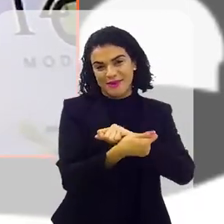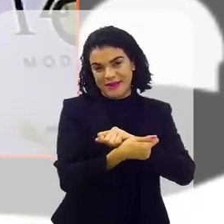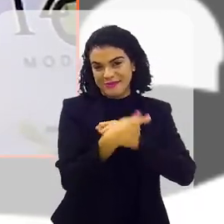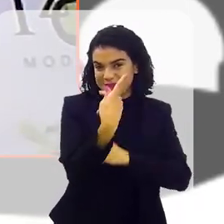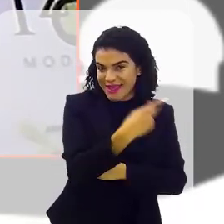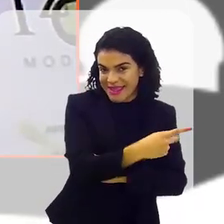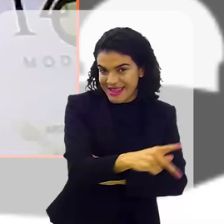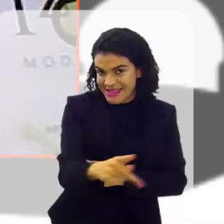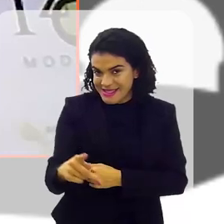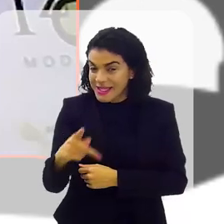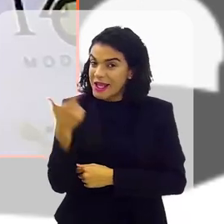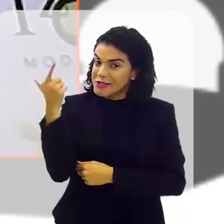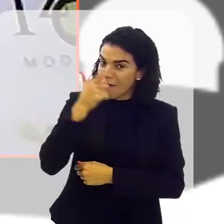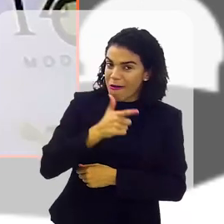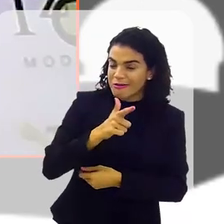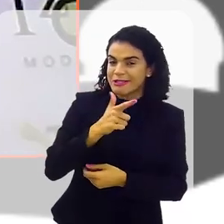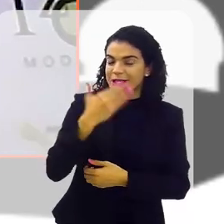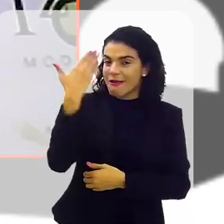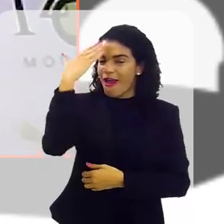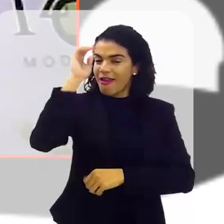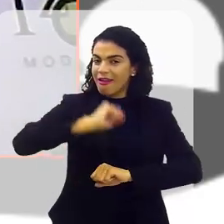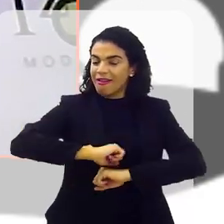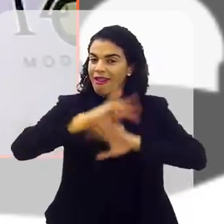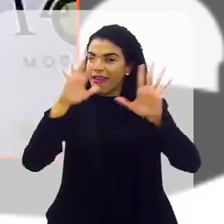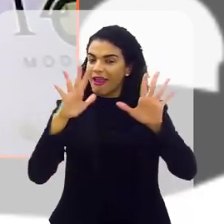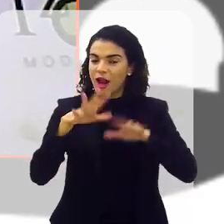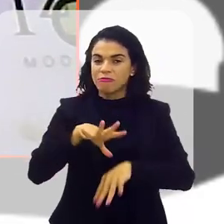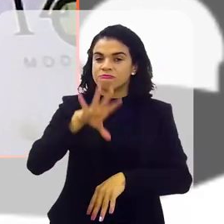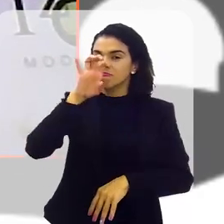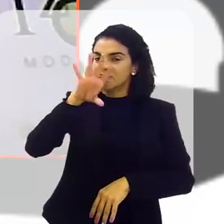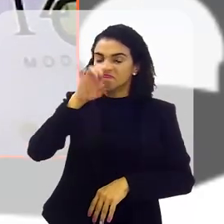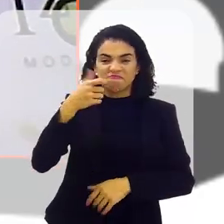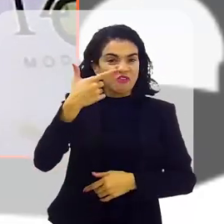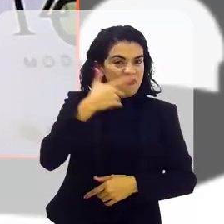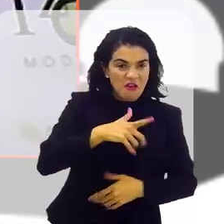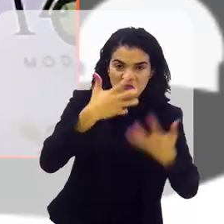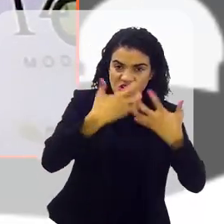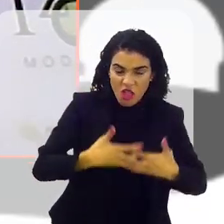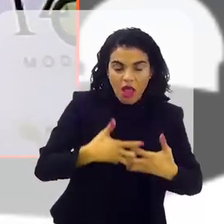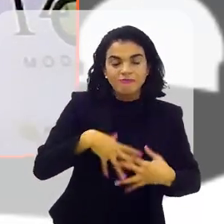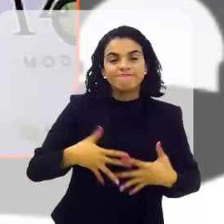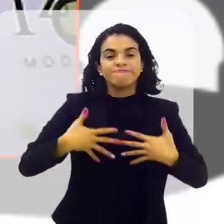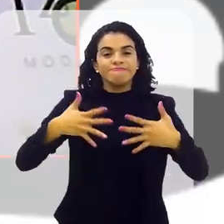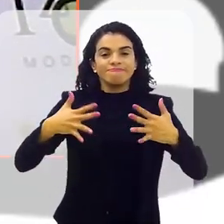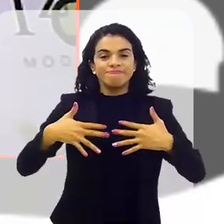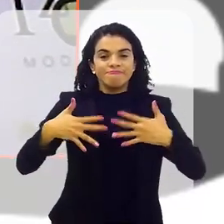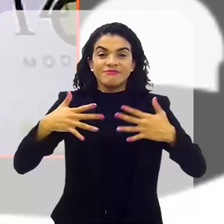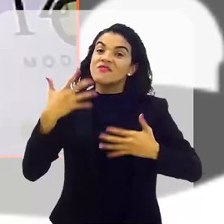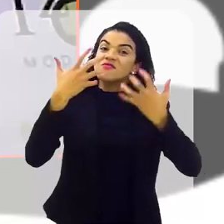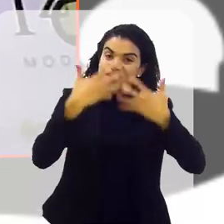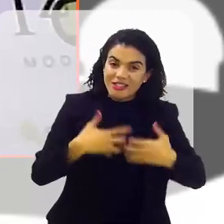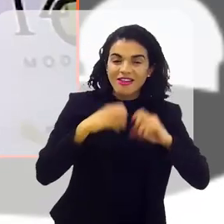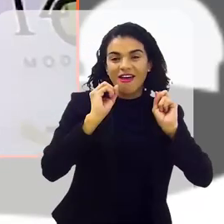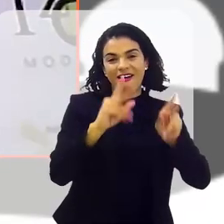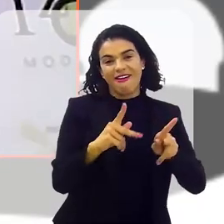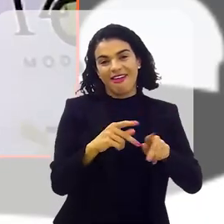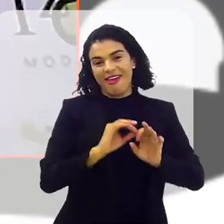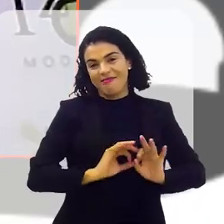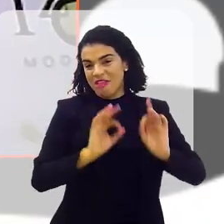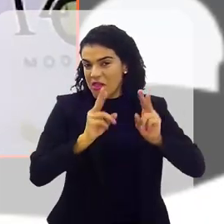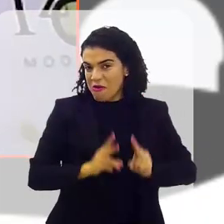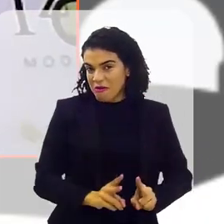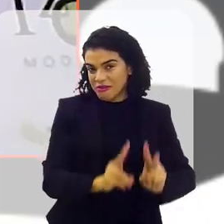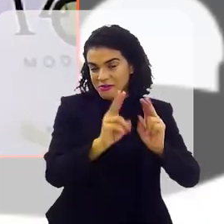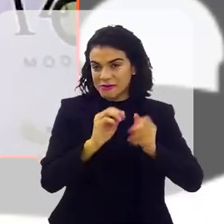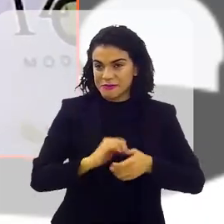abc para eles que é o que eles conseguiram a entender em relação a exercício de respiração é assim que vão que vão